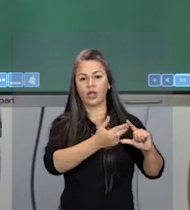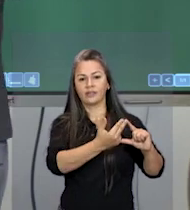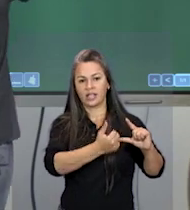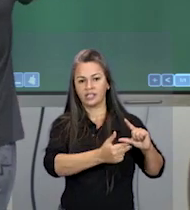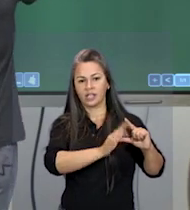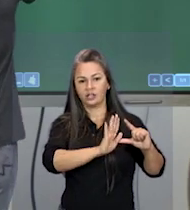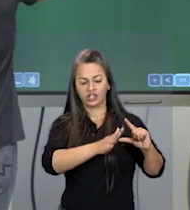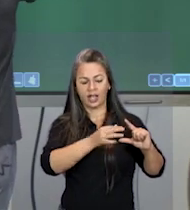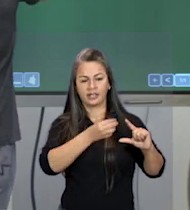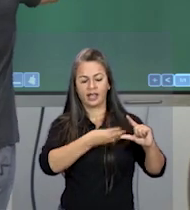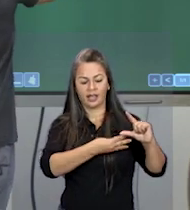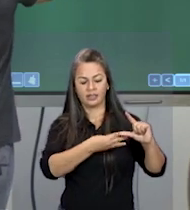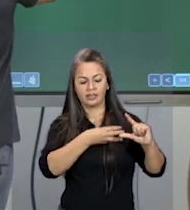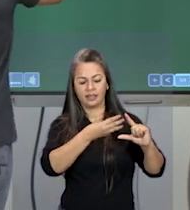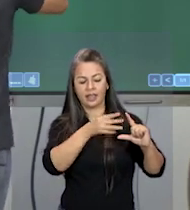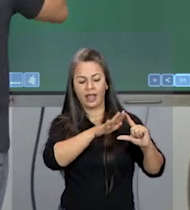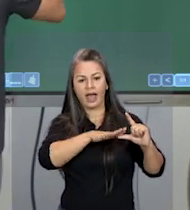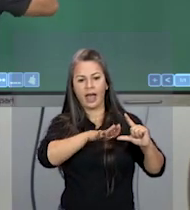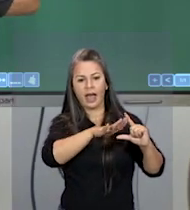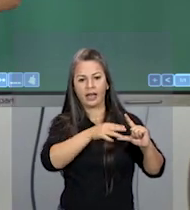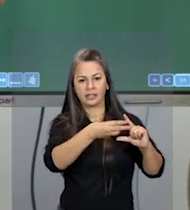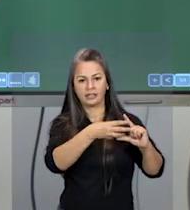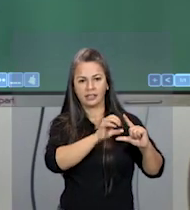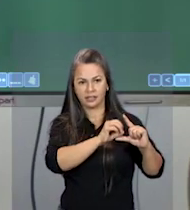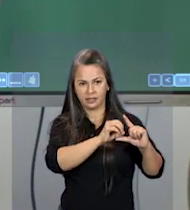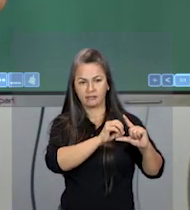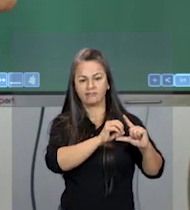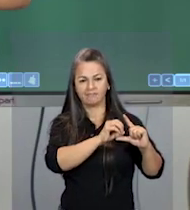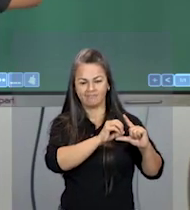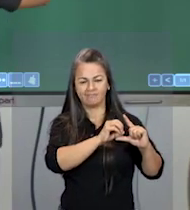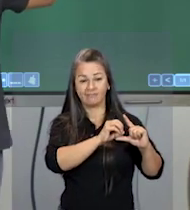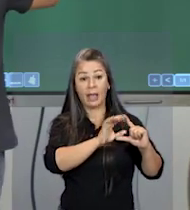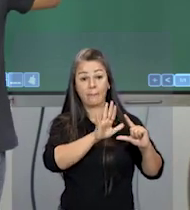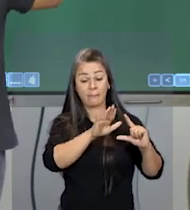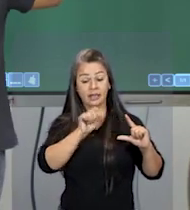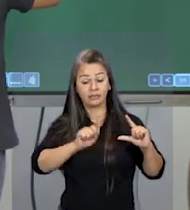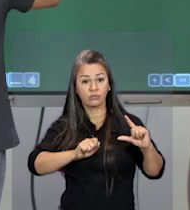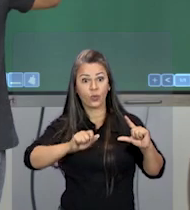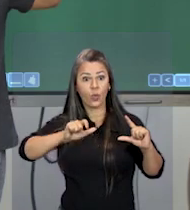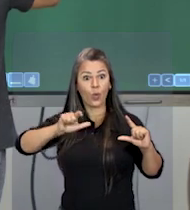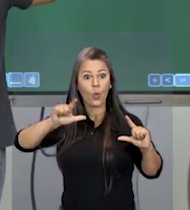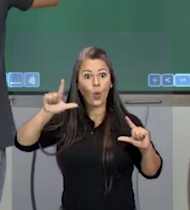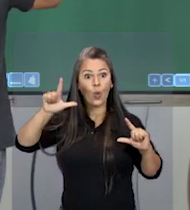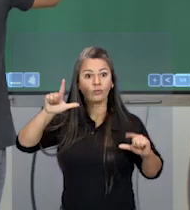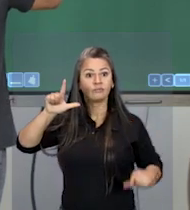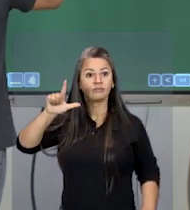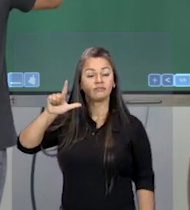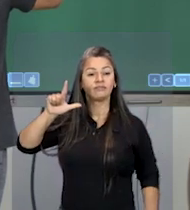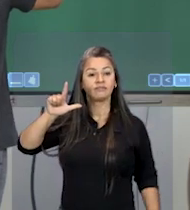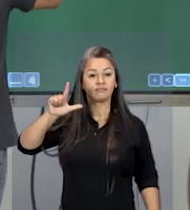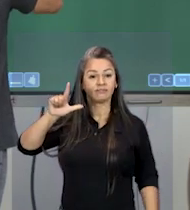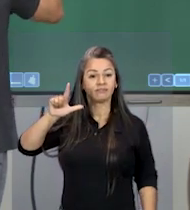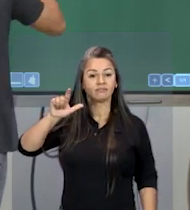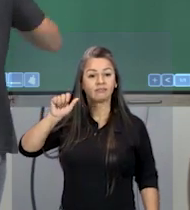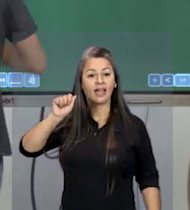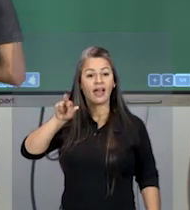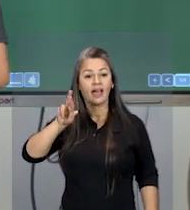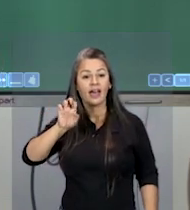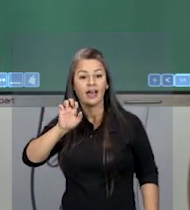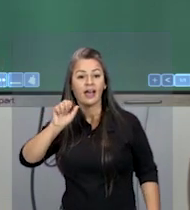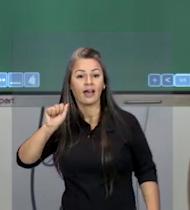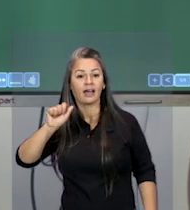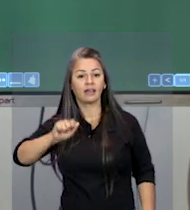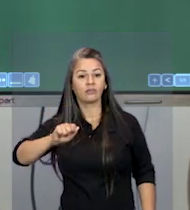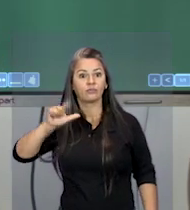30. E a minha área nova, eu vou chamar de área maior,